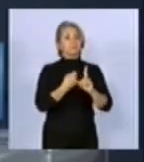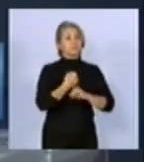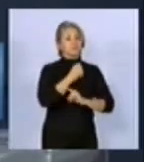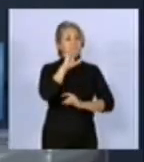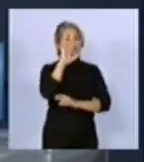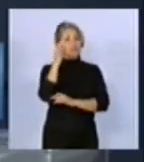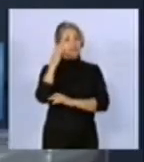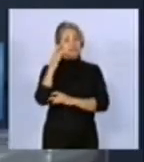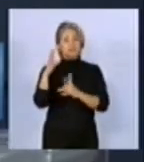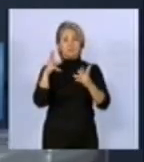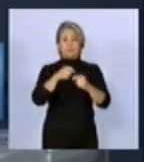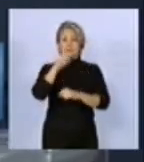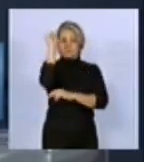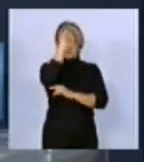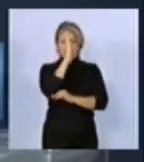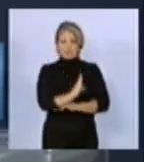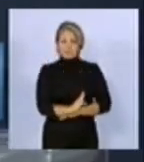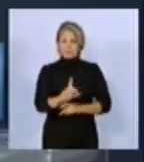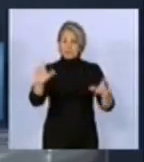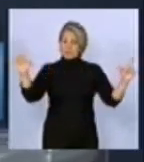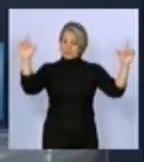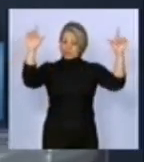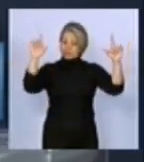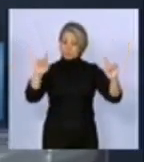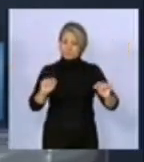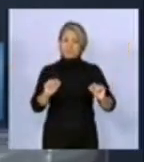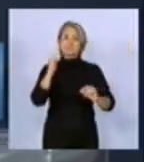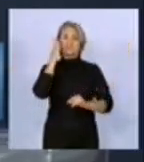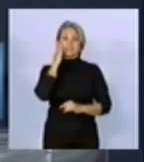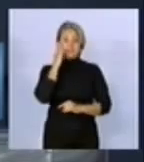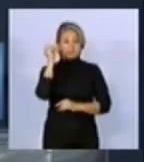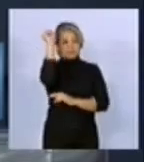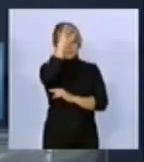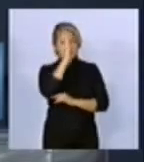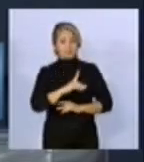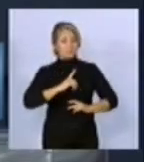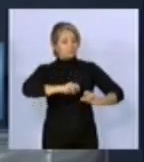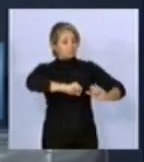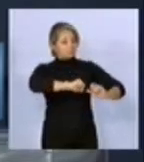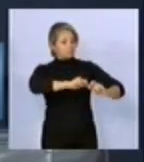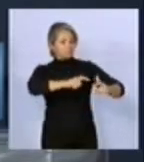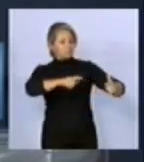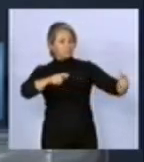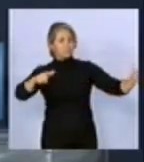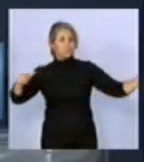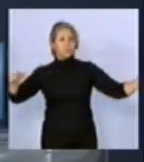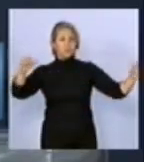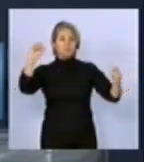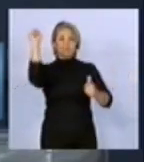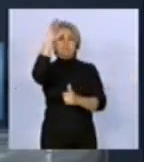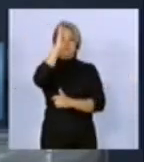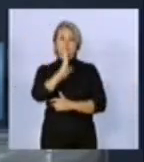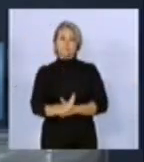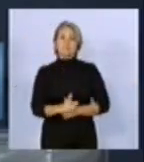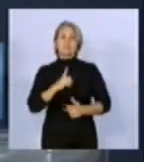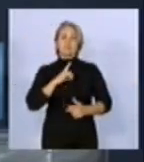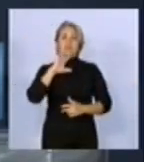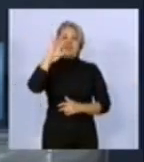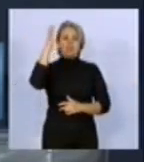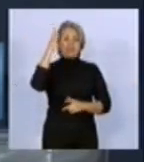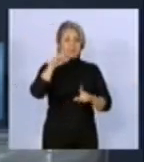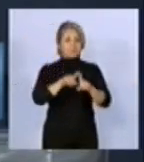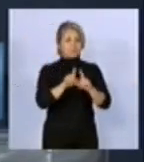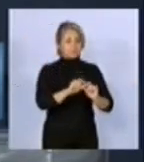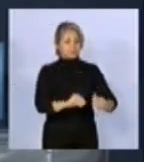em síntese sabedores de que o Brasil possui dimensões continentais com climas e solos e relevos